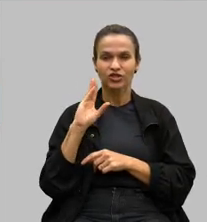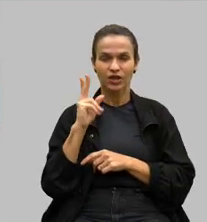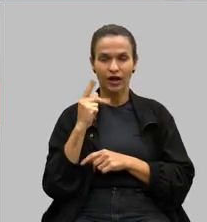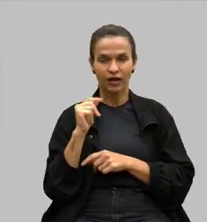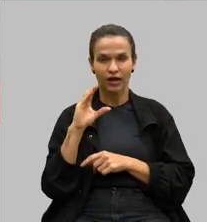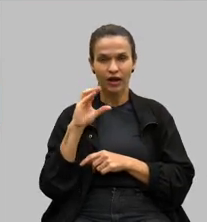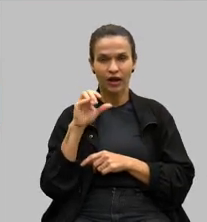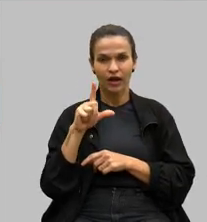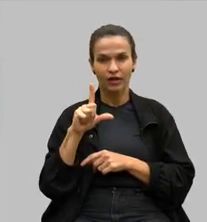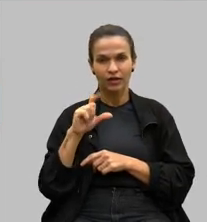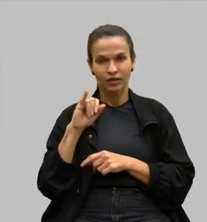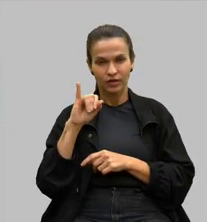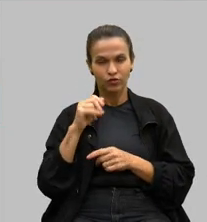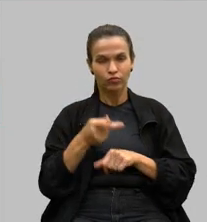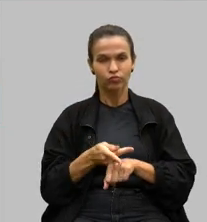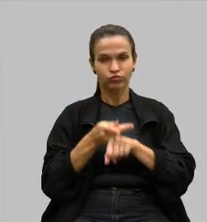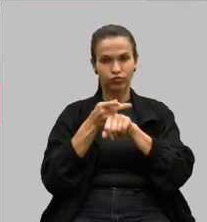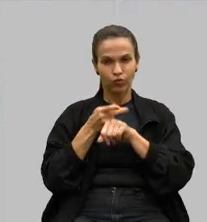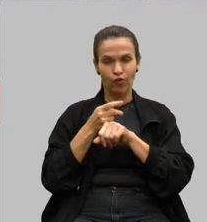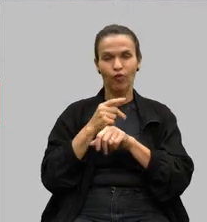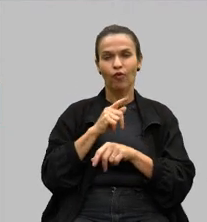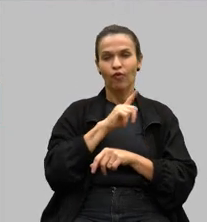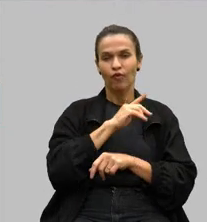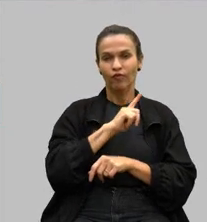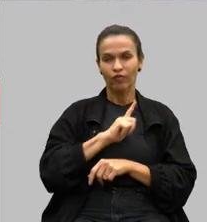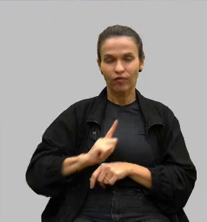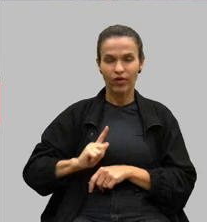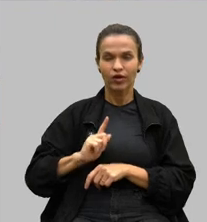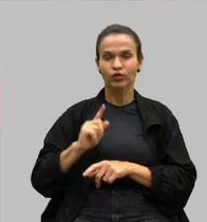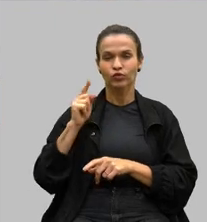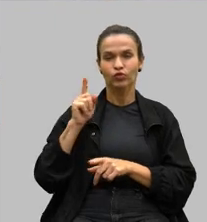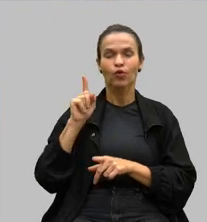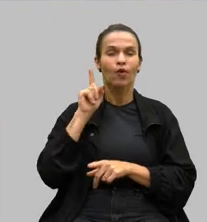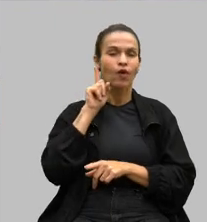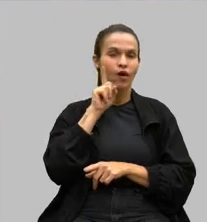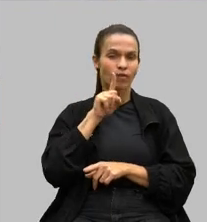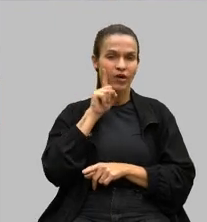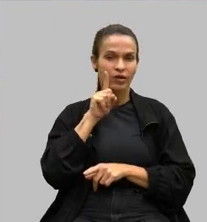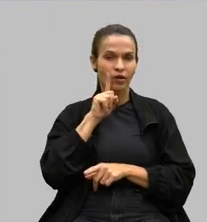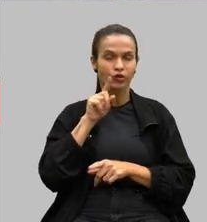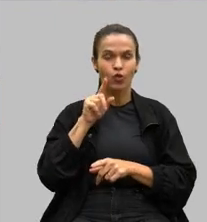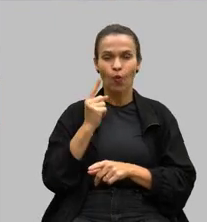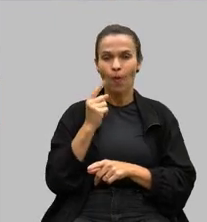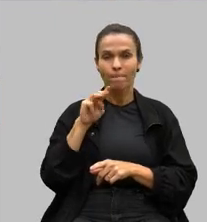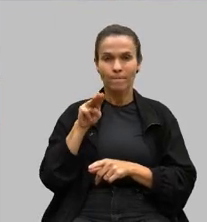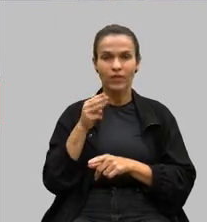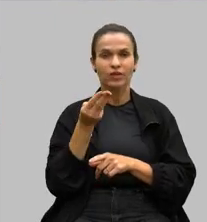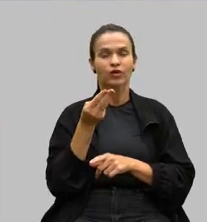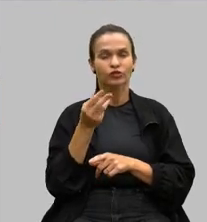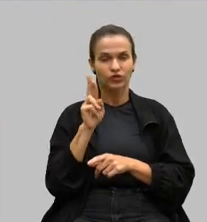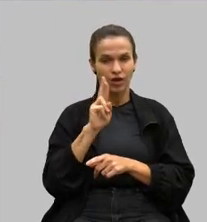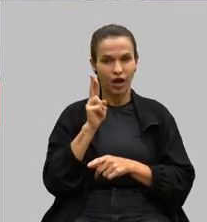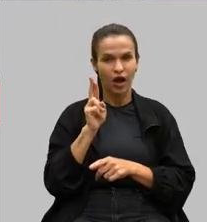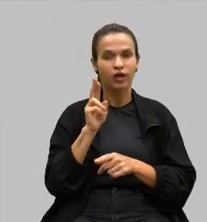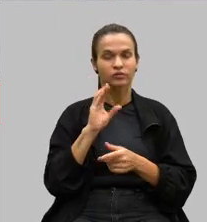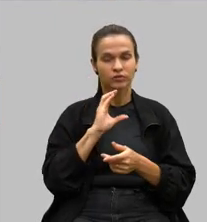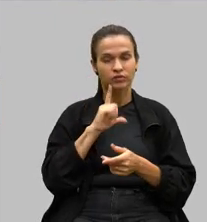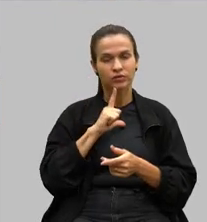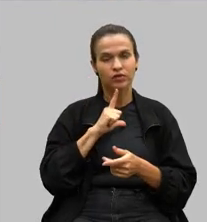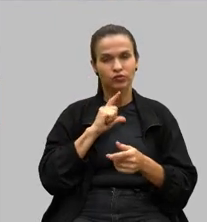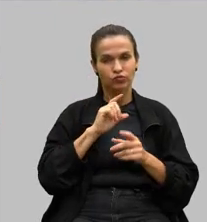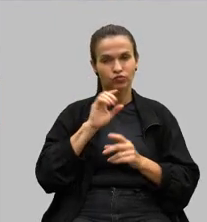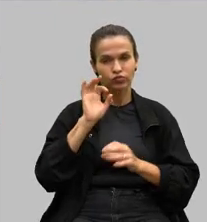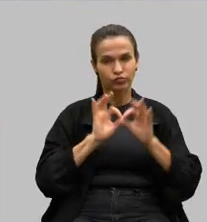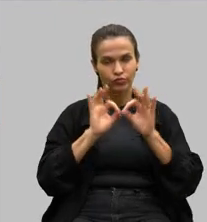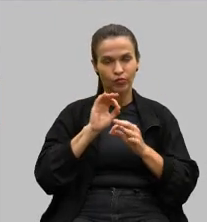uma premiação do governo americano de R 1 milhão deais para proteção dos Machacalis tá sendo executado com esse recurso é o